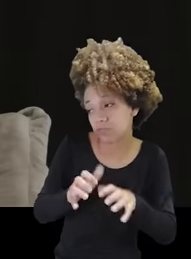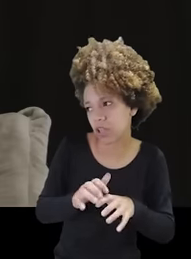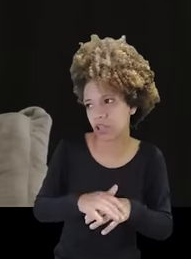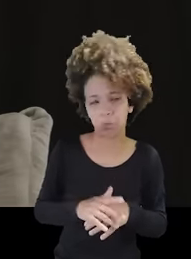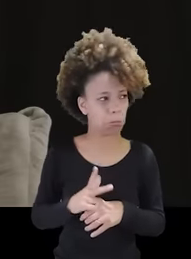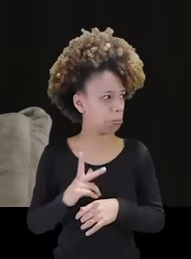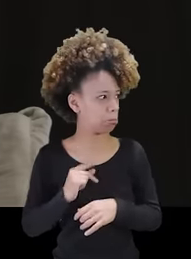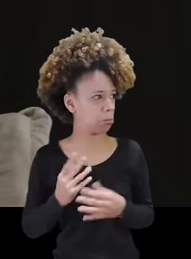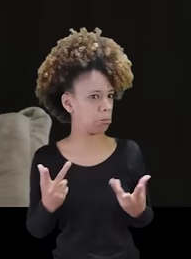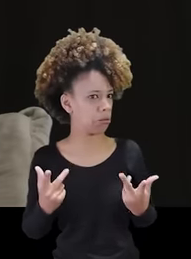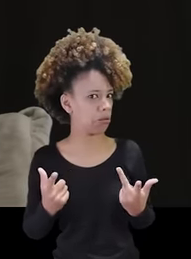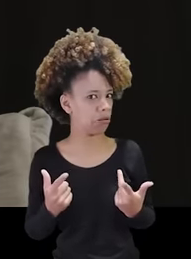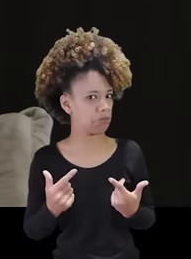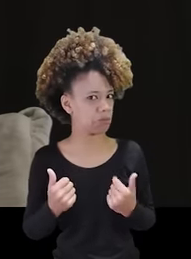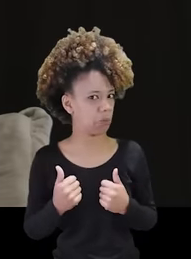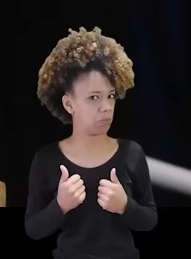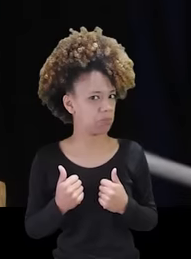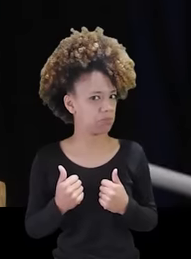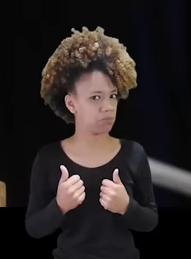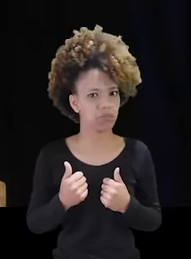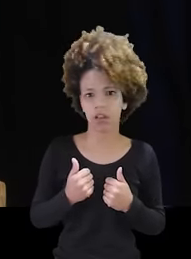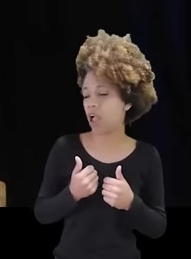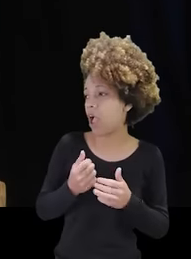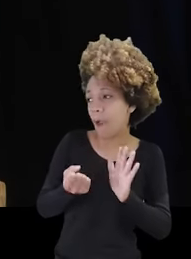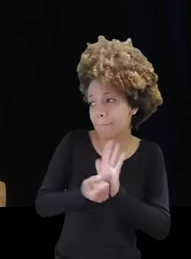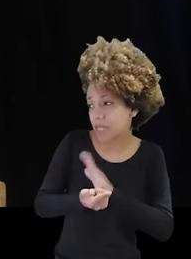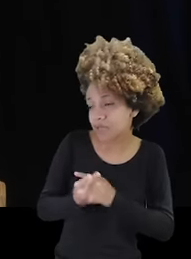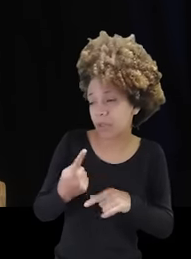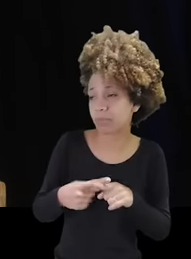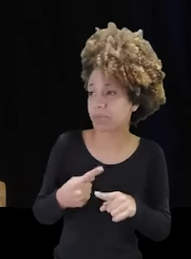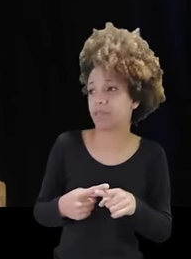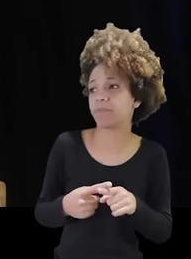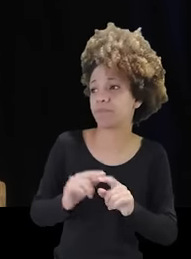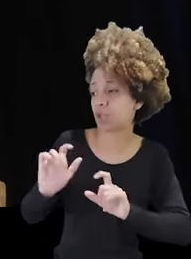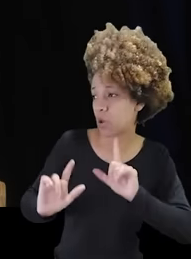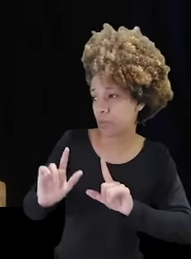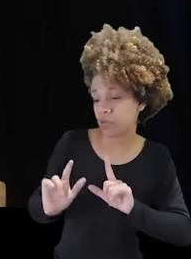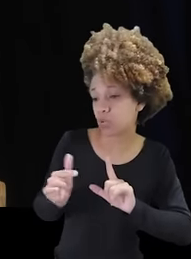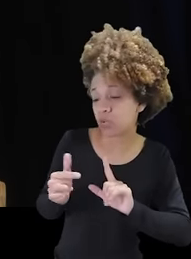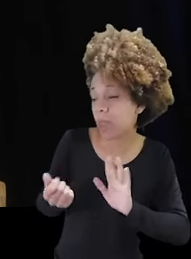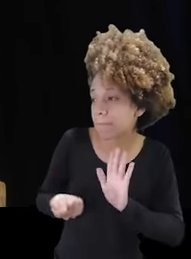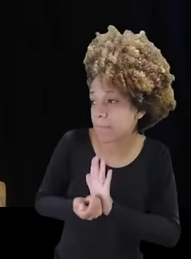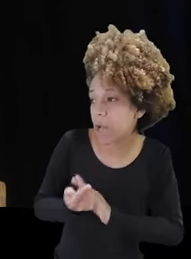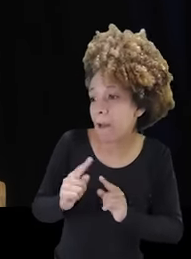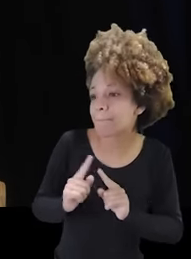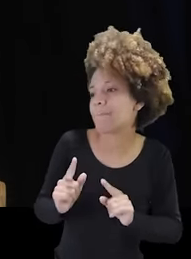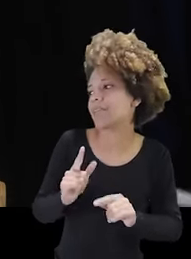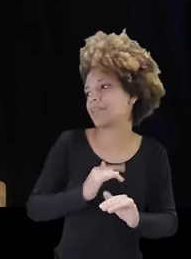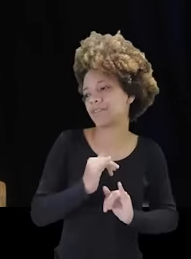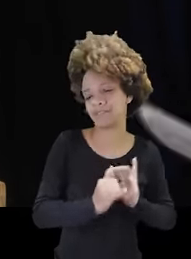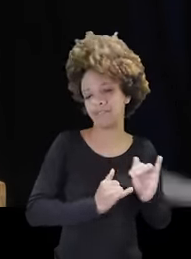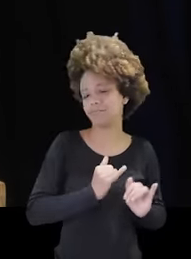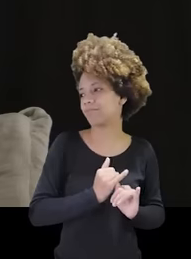Olha isso é maravilhoso nem patrocinador é porque programa pode estar no canal